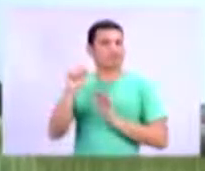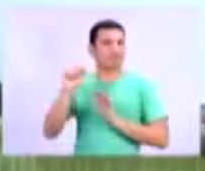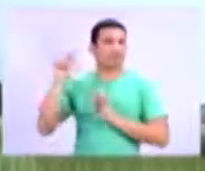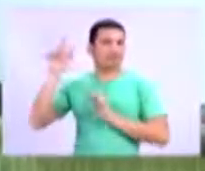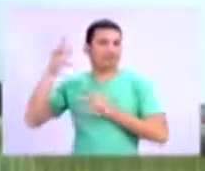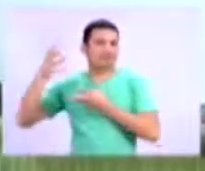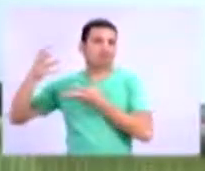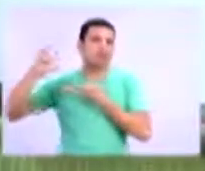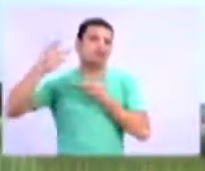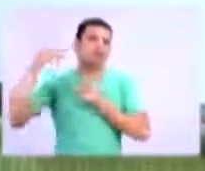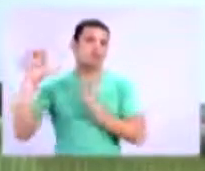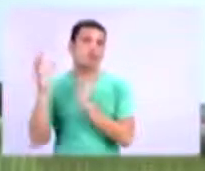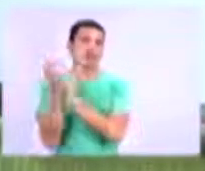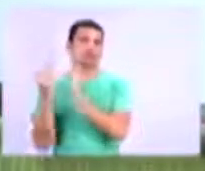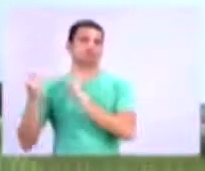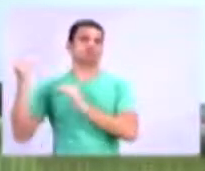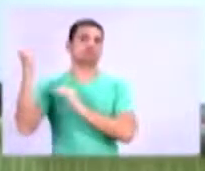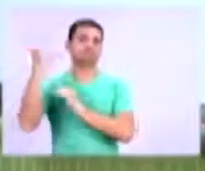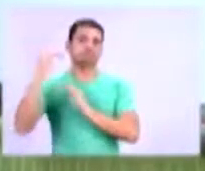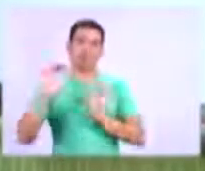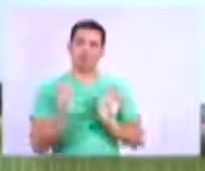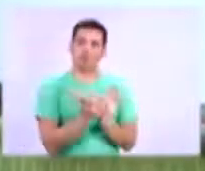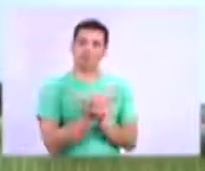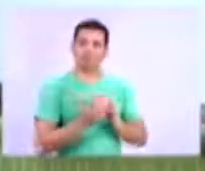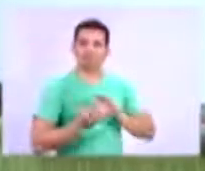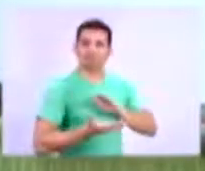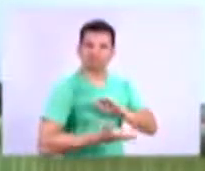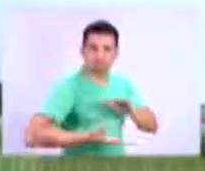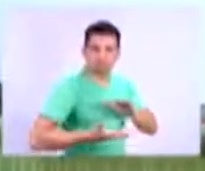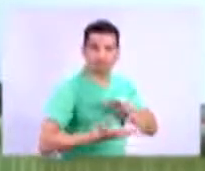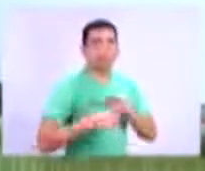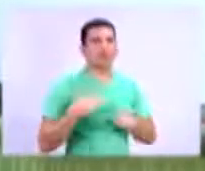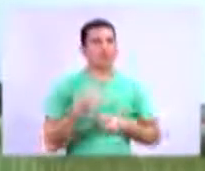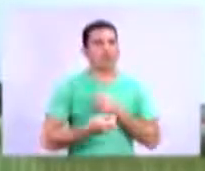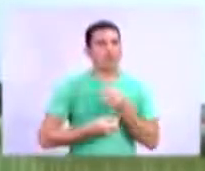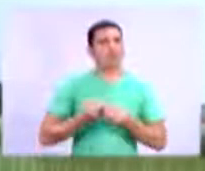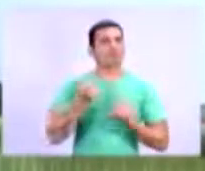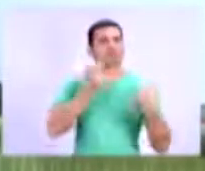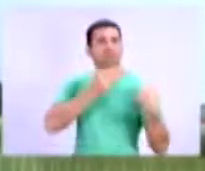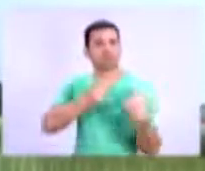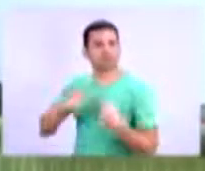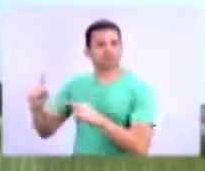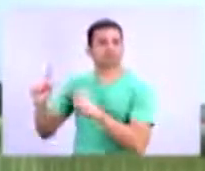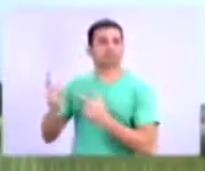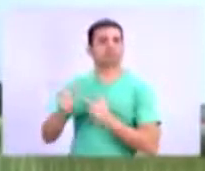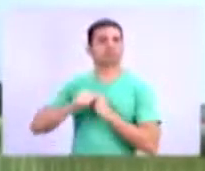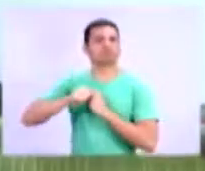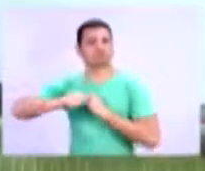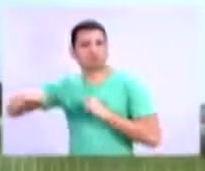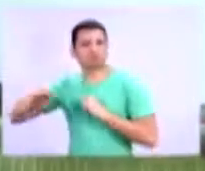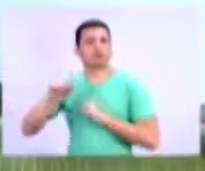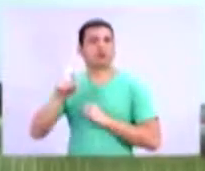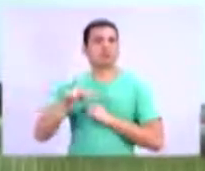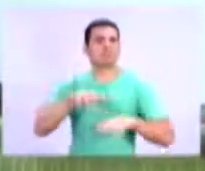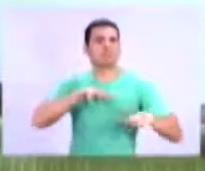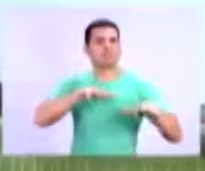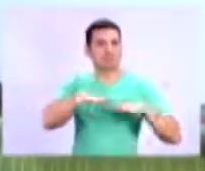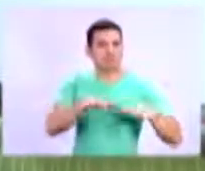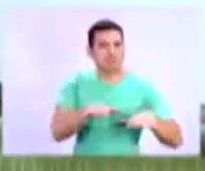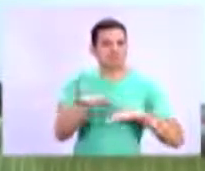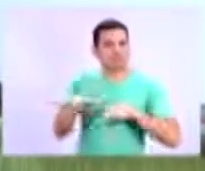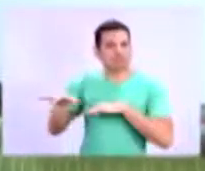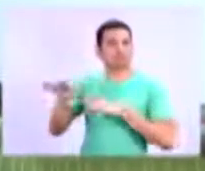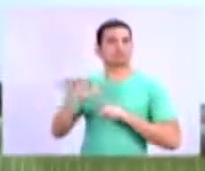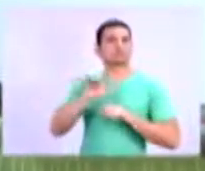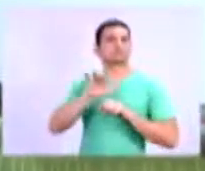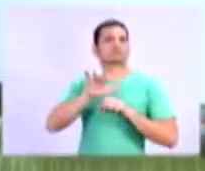classe sobre a outra. Então, como que nós vamos combater isso? Através dos movimentos sociais, e esses movimentos sociais eles vão acontecer a